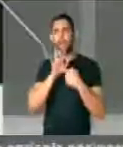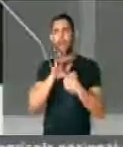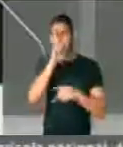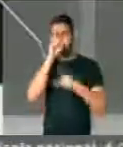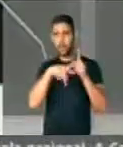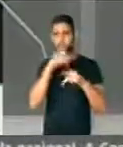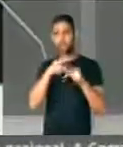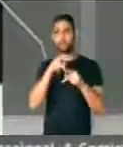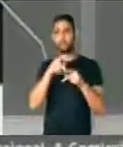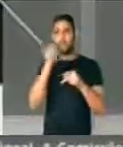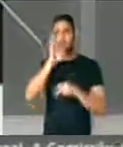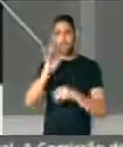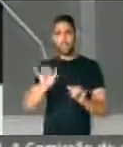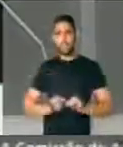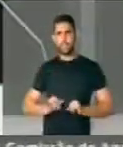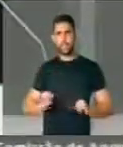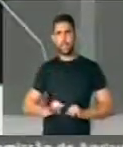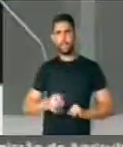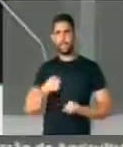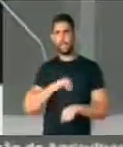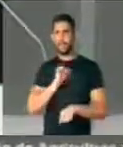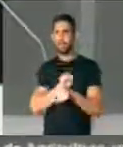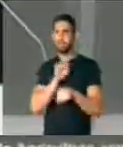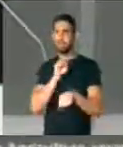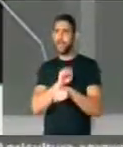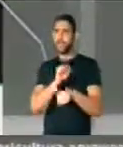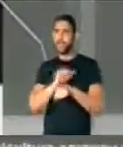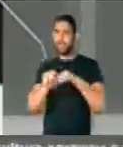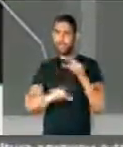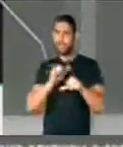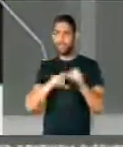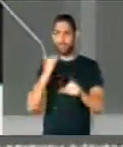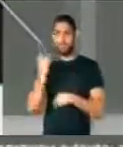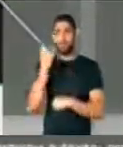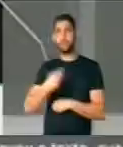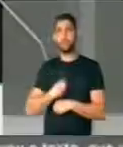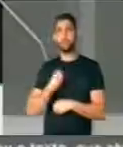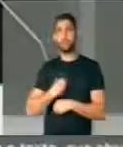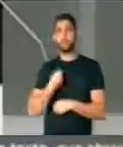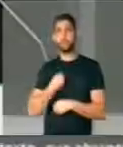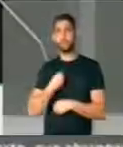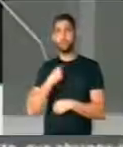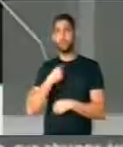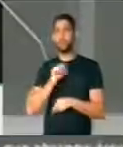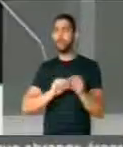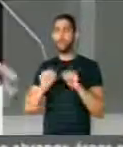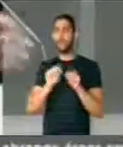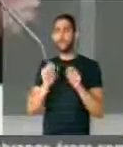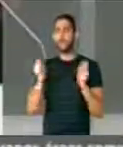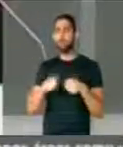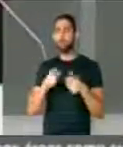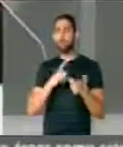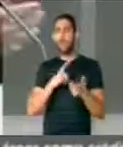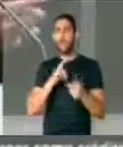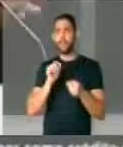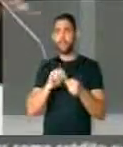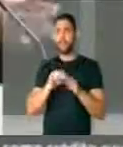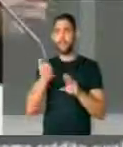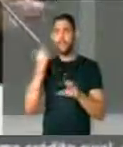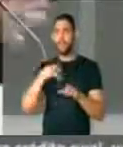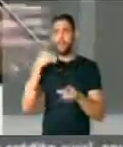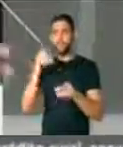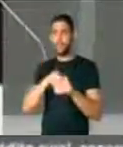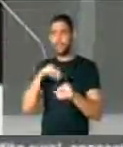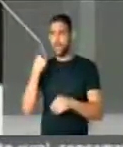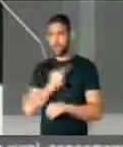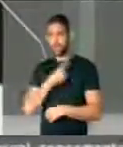tanto sofre e que tanto espera uma mudança significativa, aquilo que elas fizeram quando